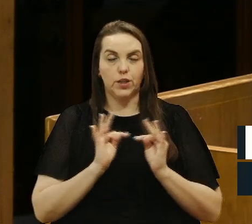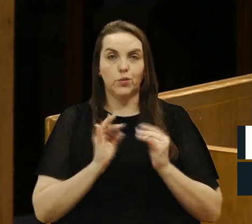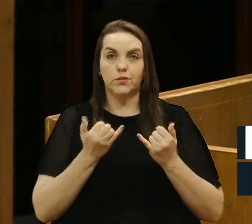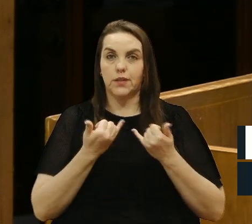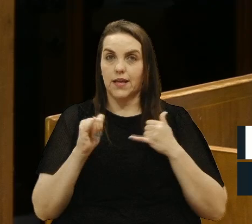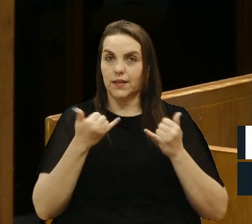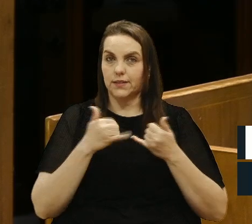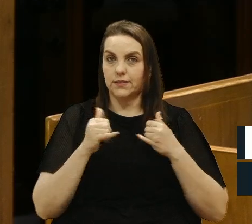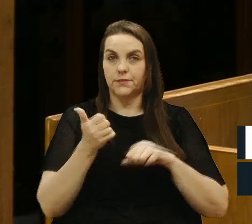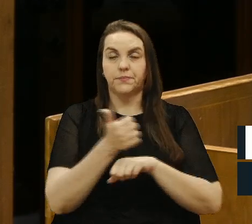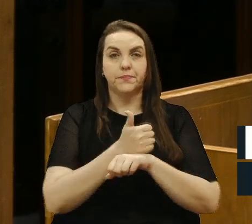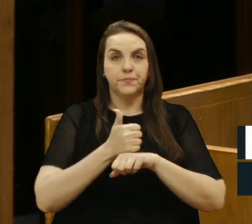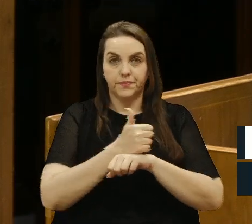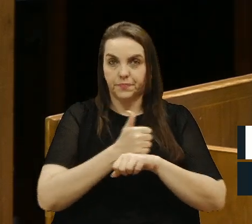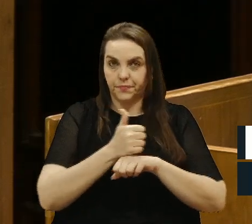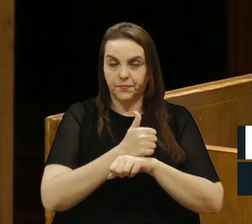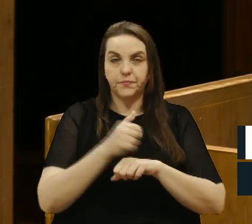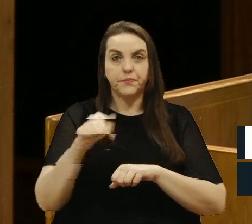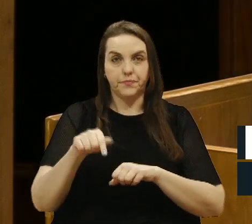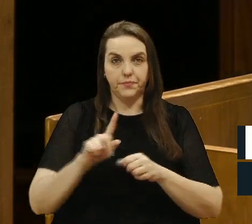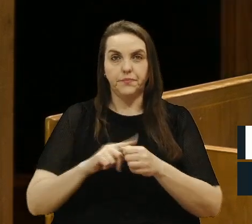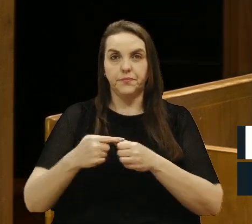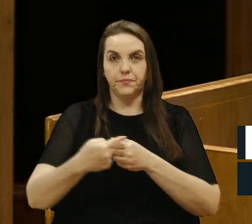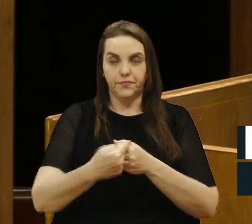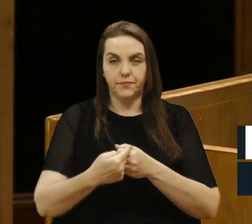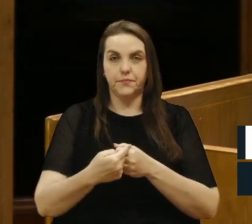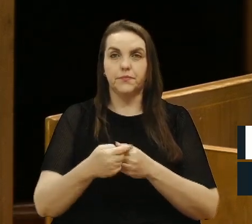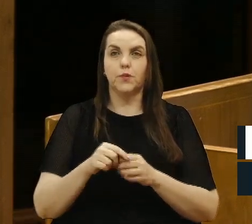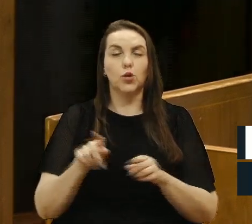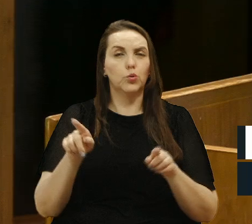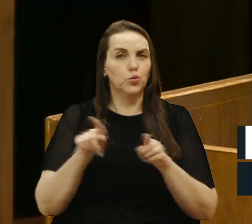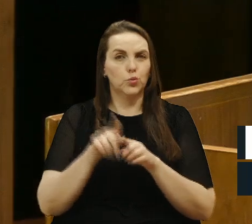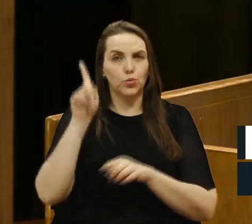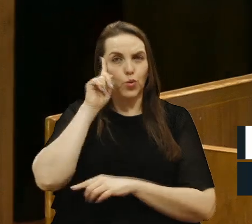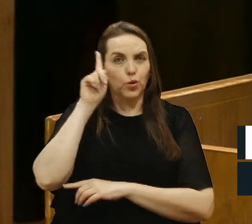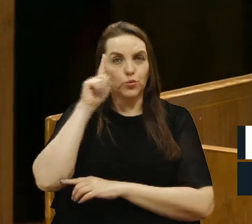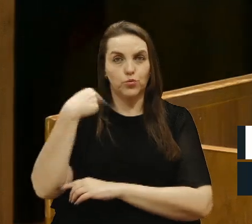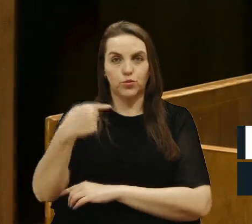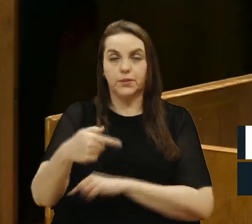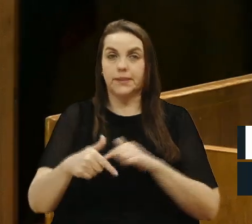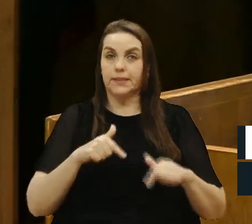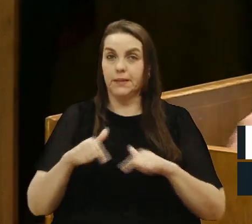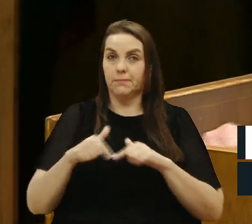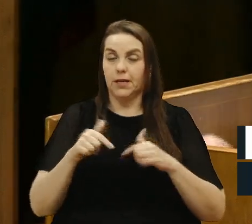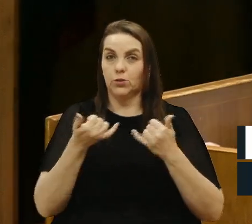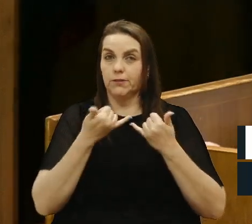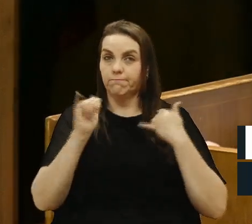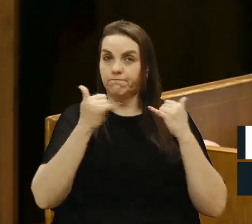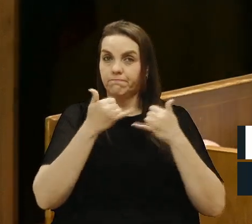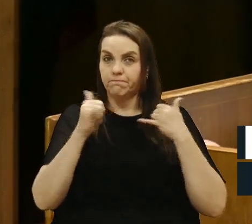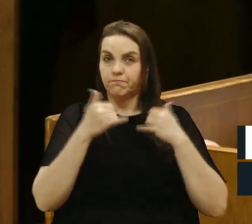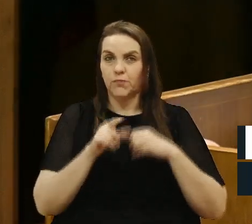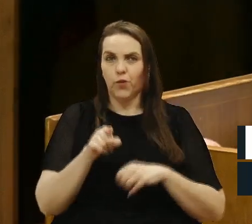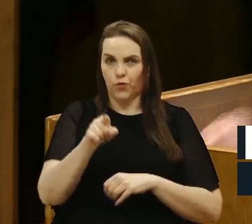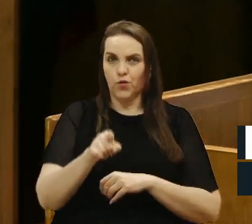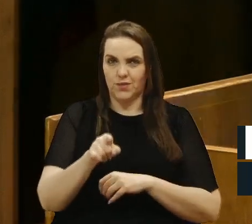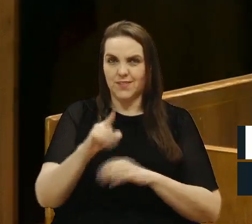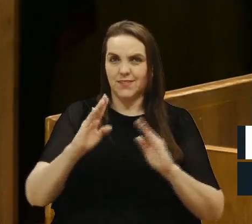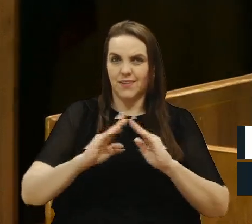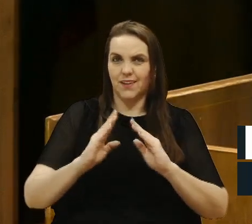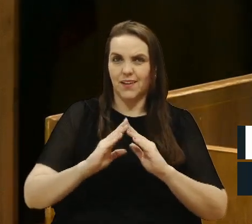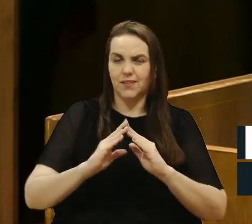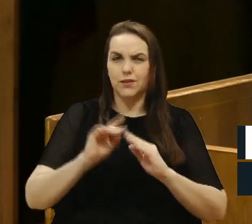eletricistas profissionais da nossa cidade, que lidam todo dia com a eletricidade. E você, cidadão que está em casa, você